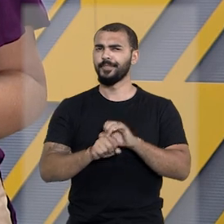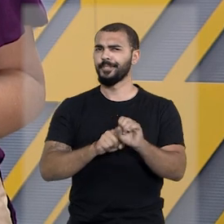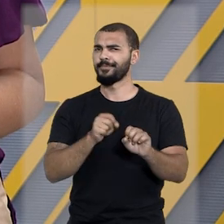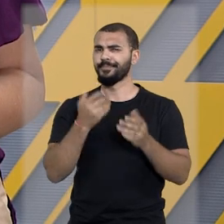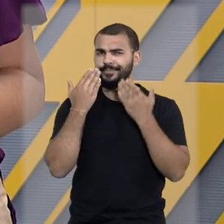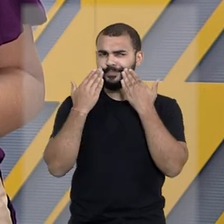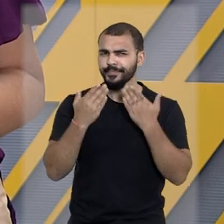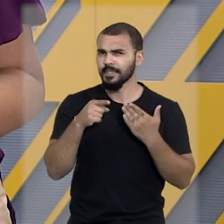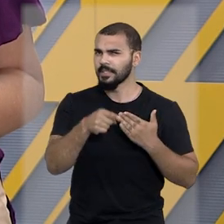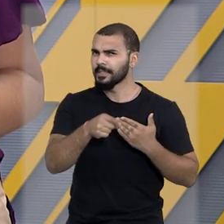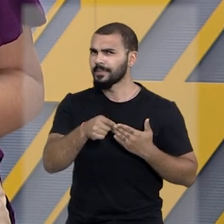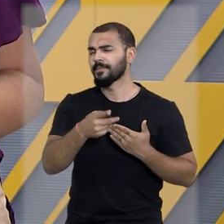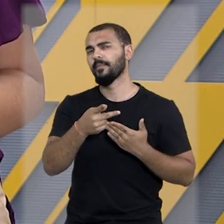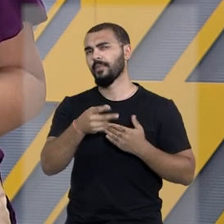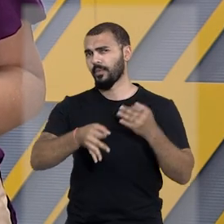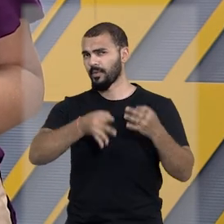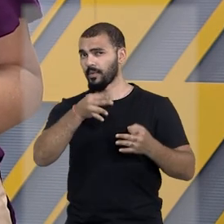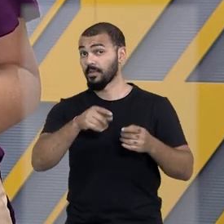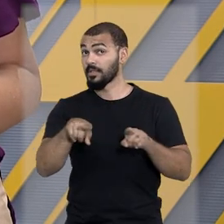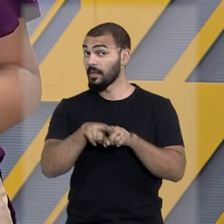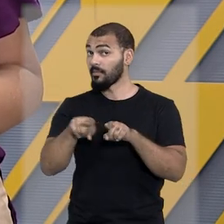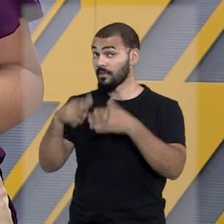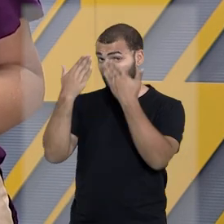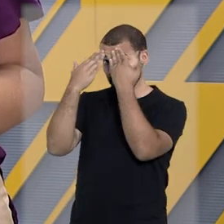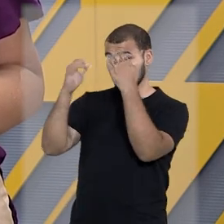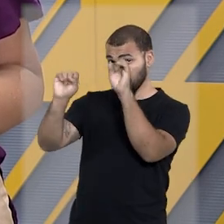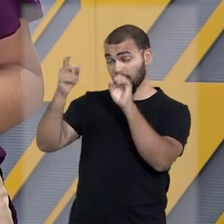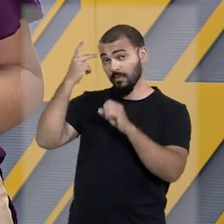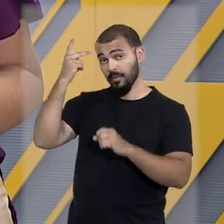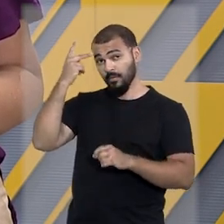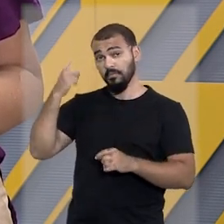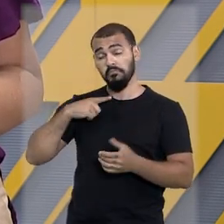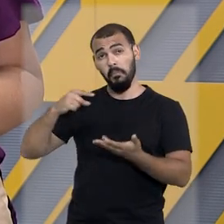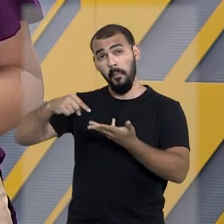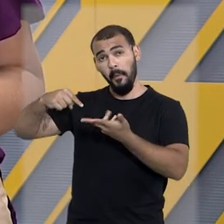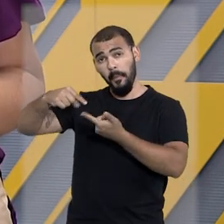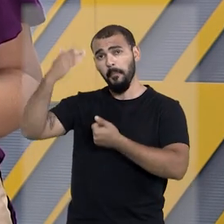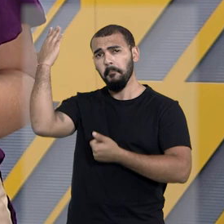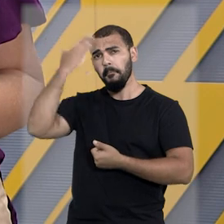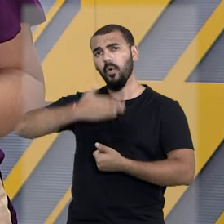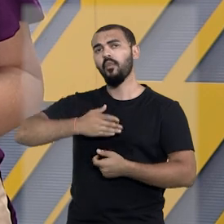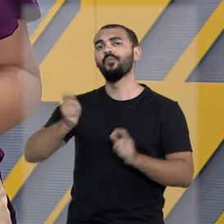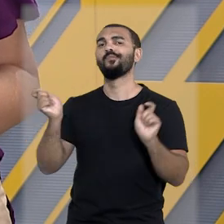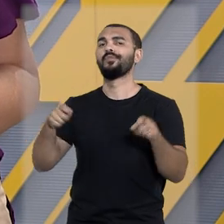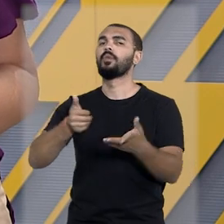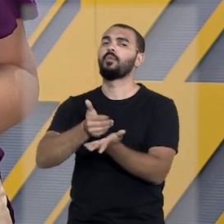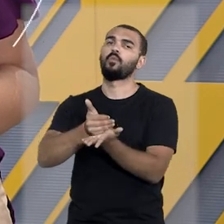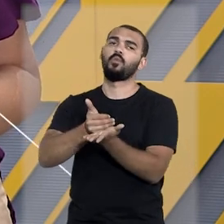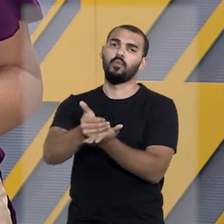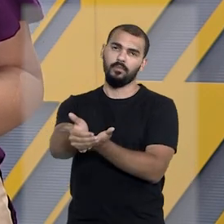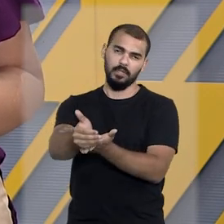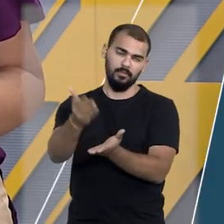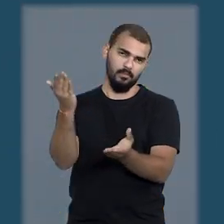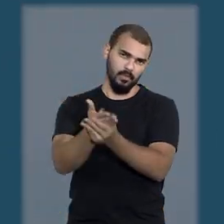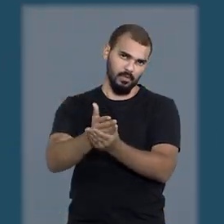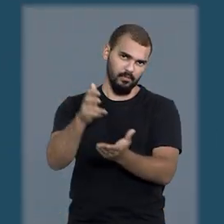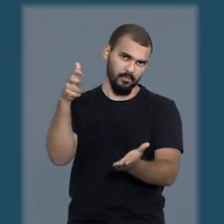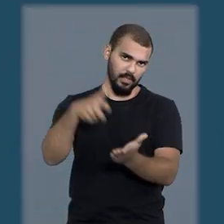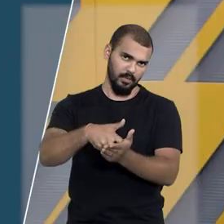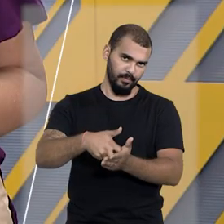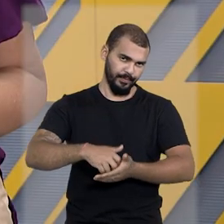Ele observou que o Tribunal Paulista apontou a existência de indícios suficientes para instaurar o processo penal.